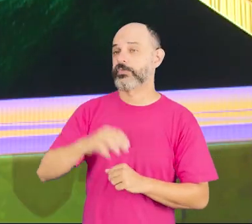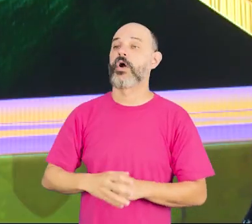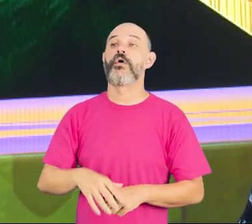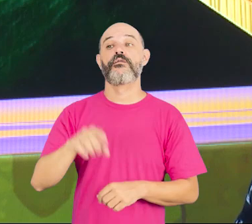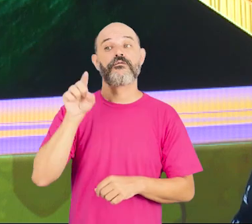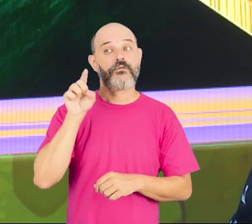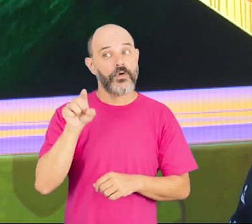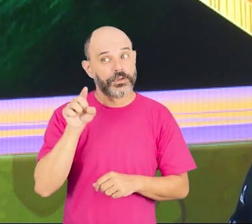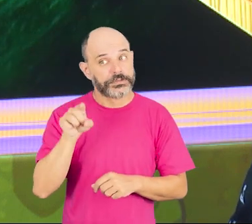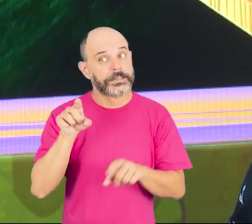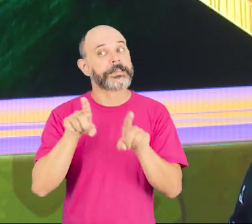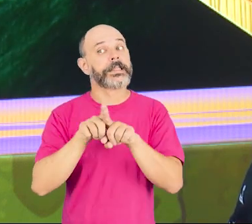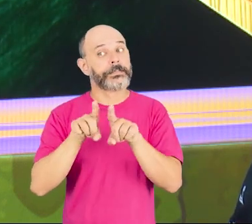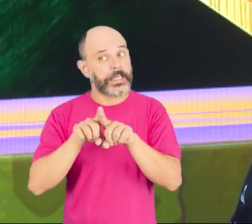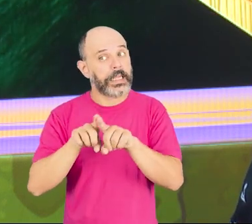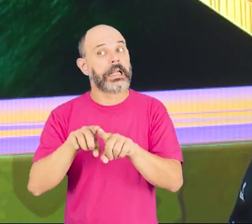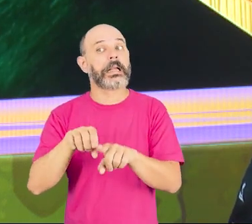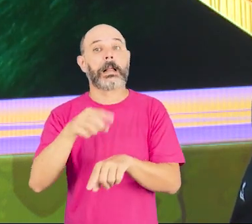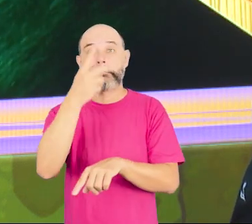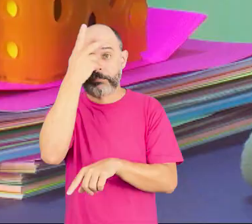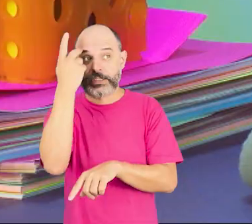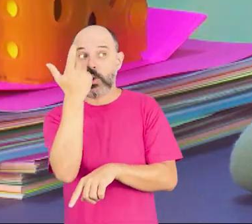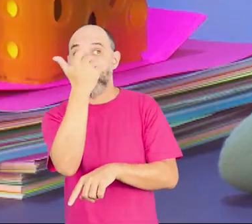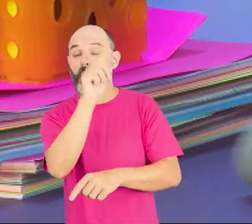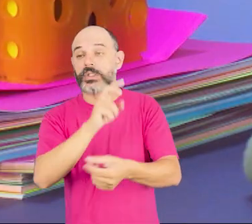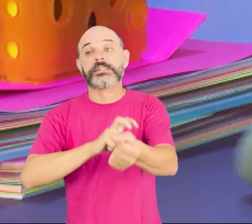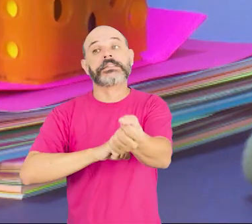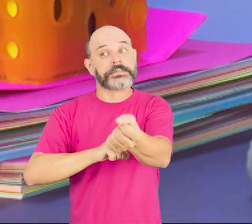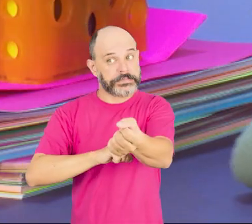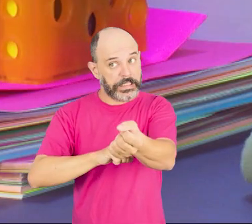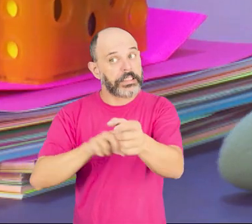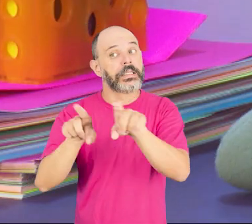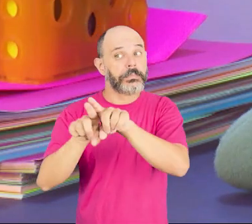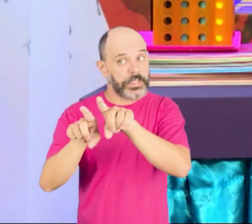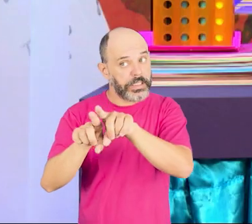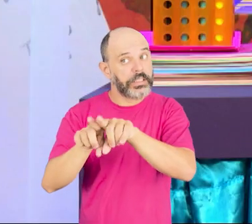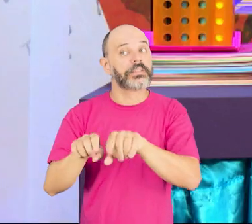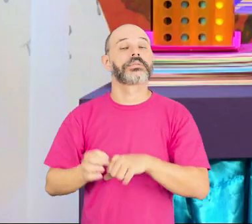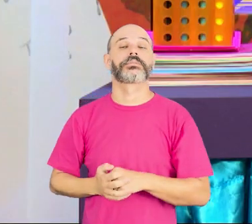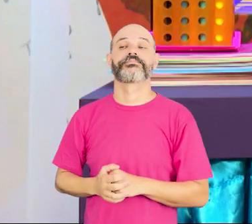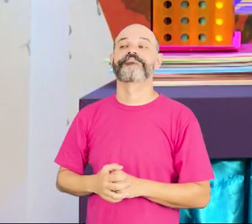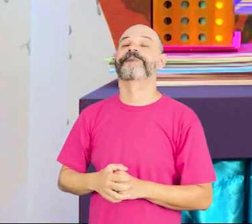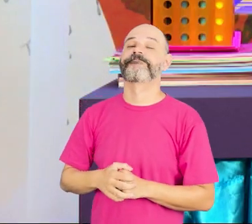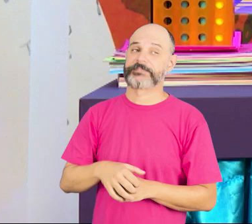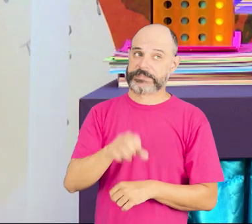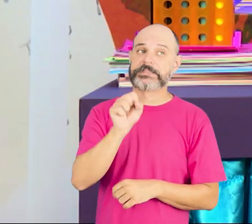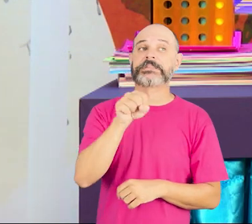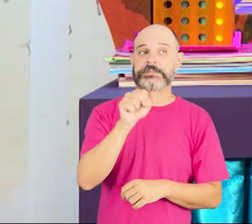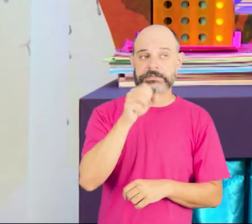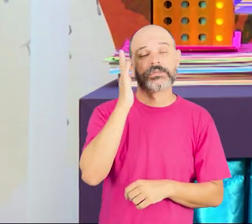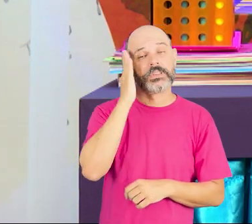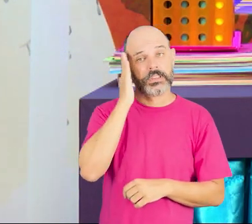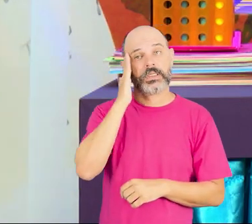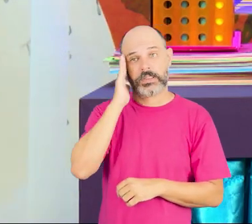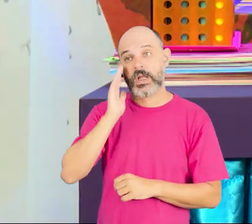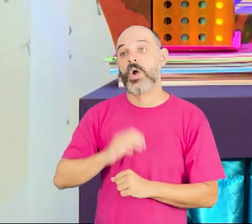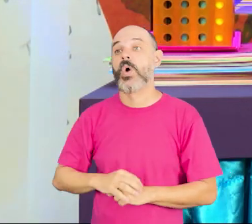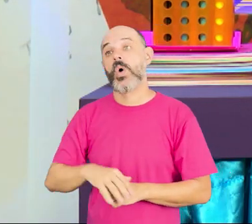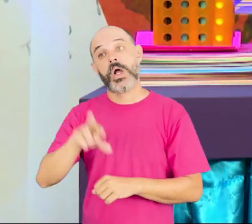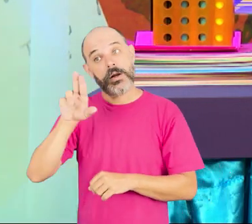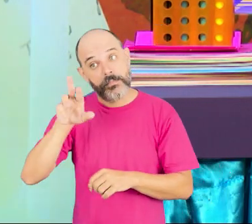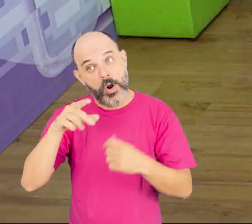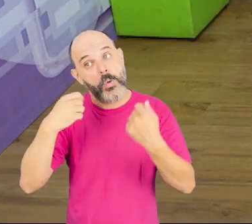E você deve ter deixado alguém irritado também. Já sei. E os seus irmãos também precisaram